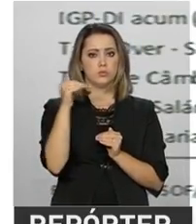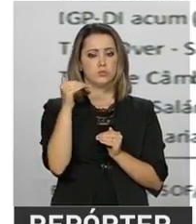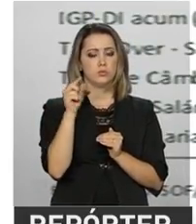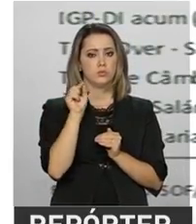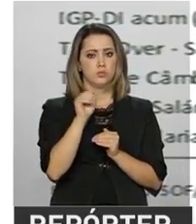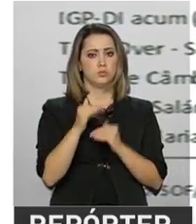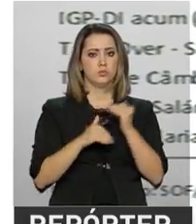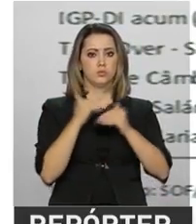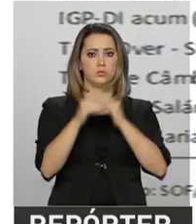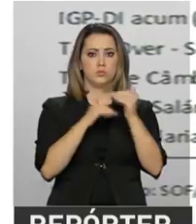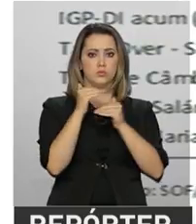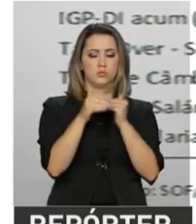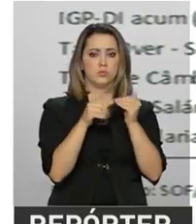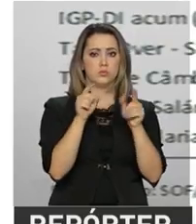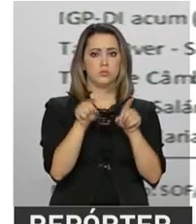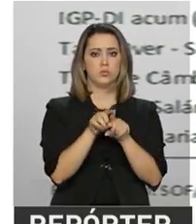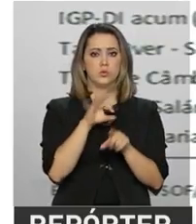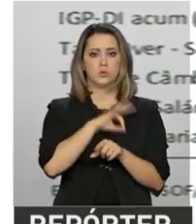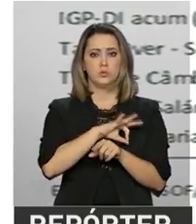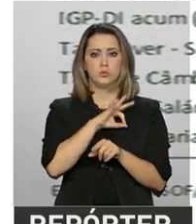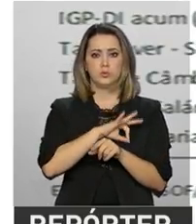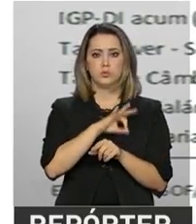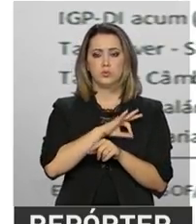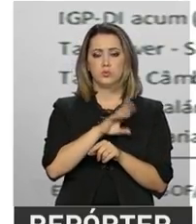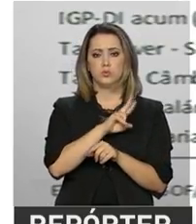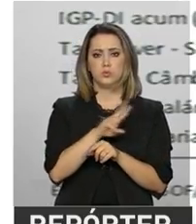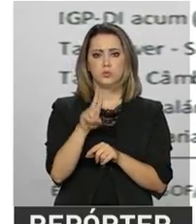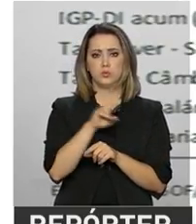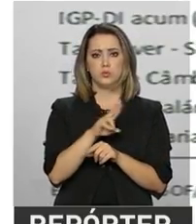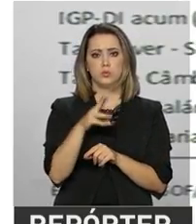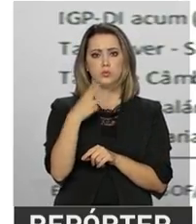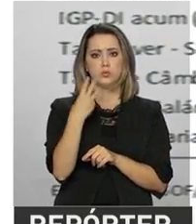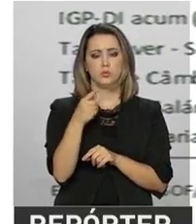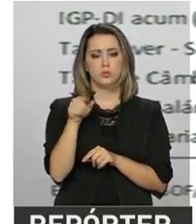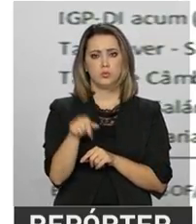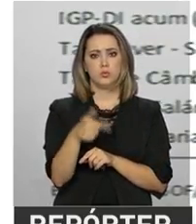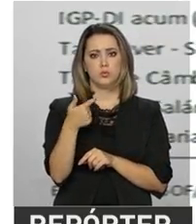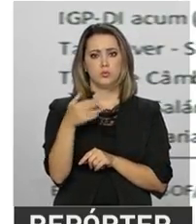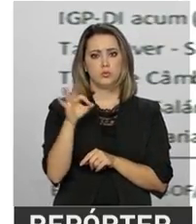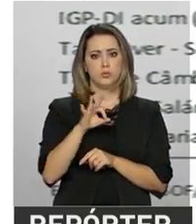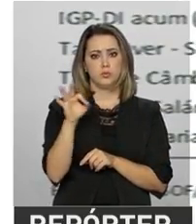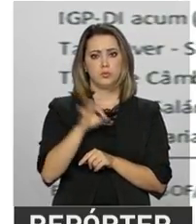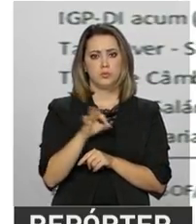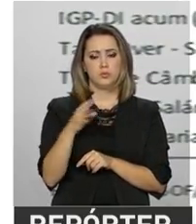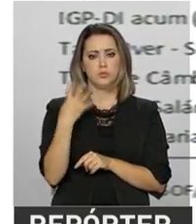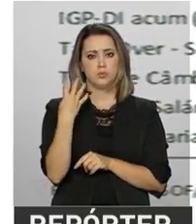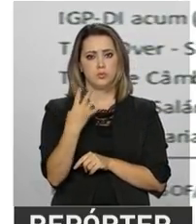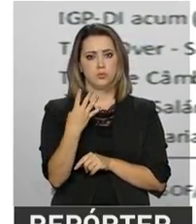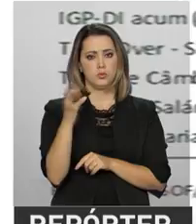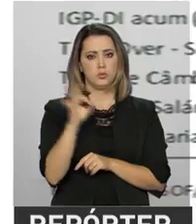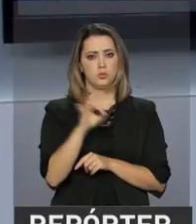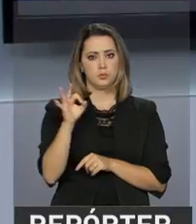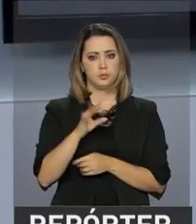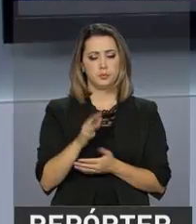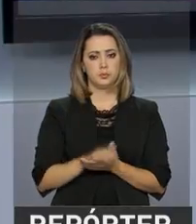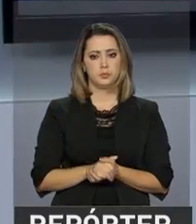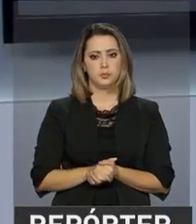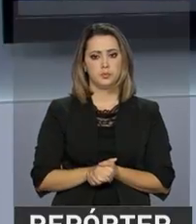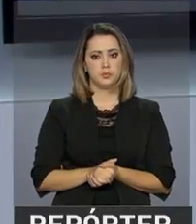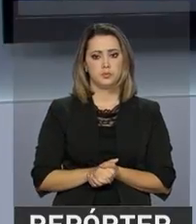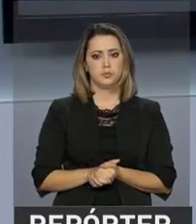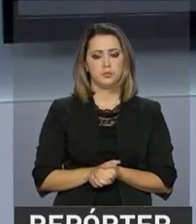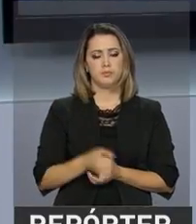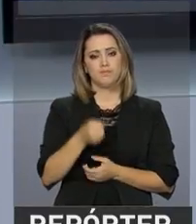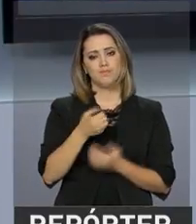previsão de crescimento da massa salarial nominal de 3,2% para 4%.